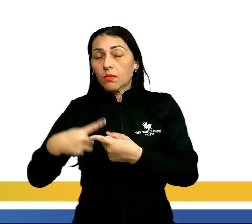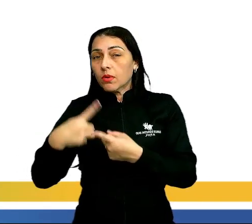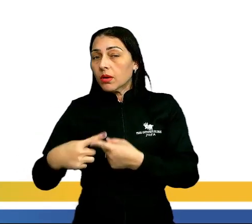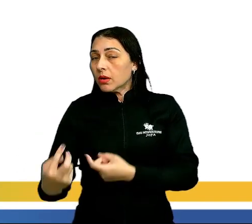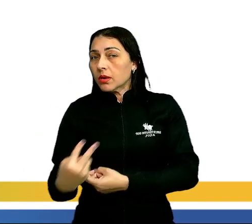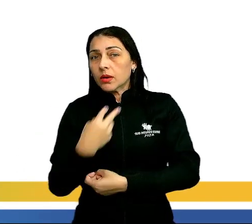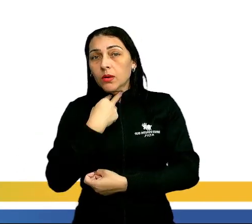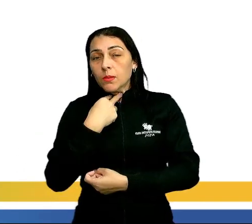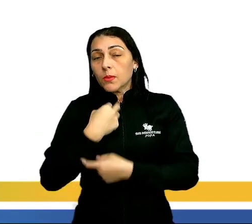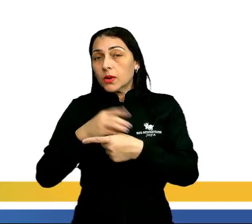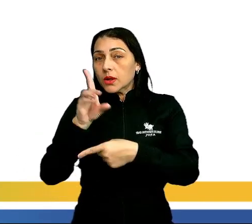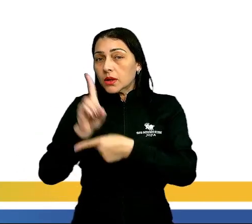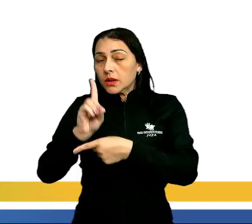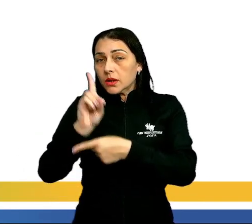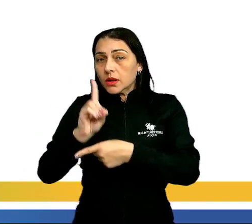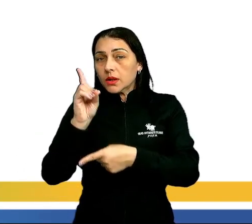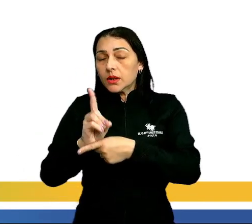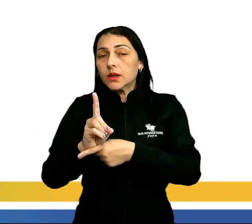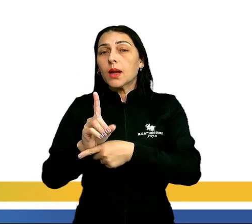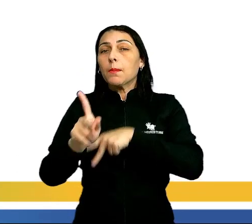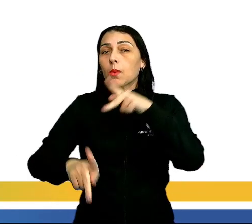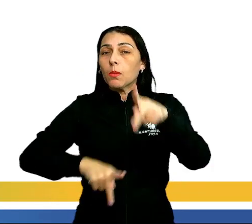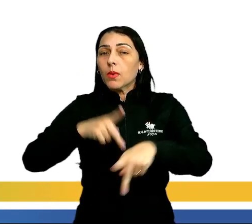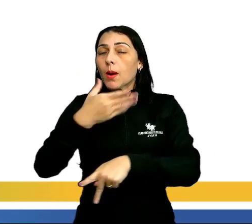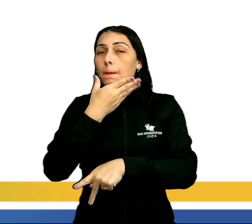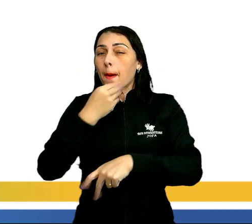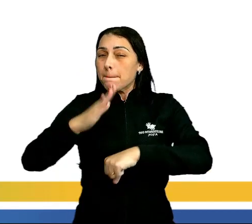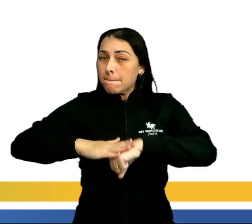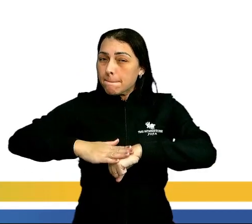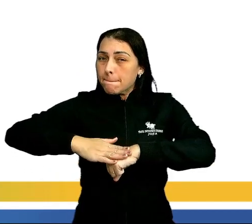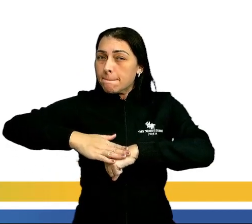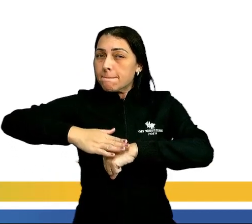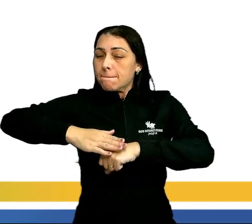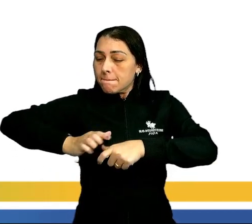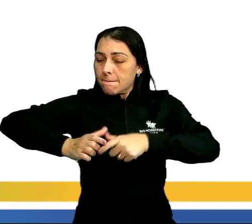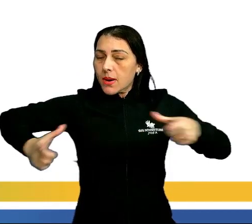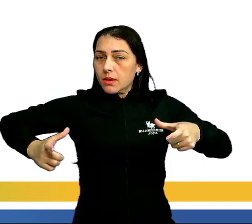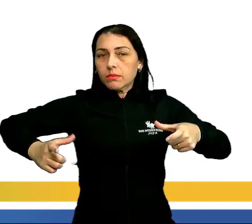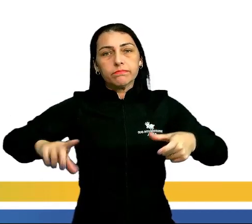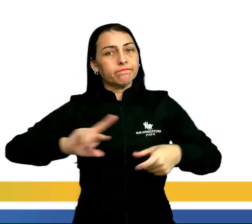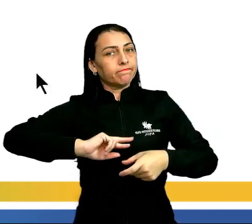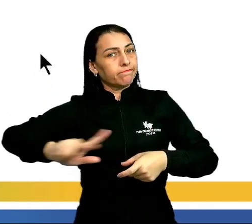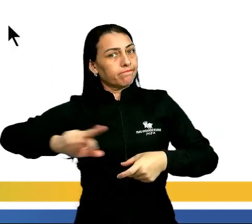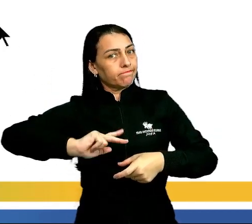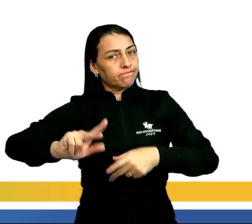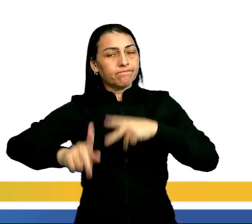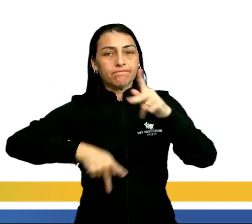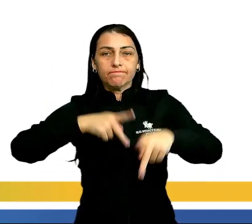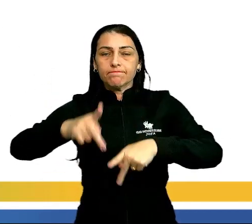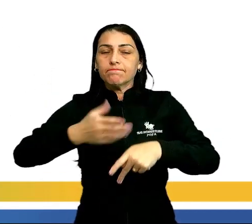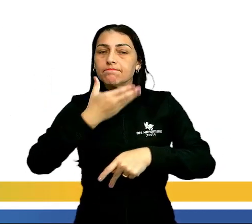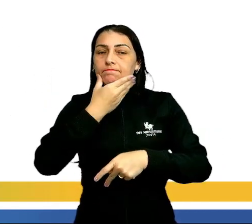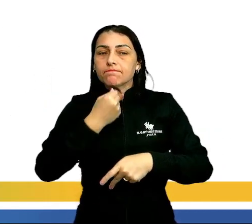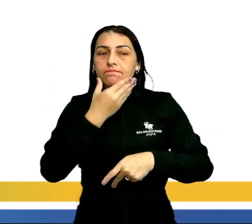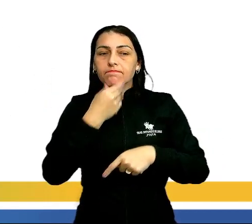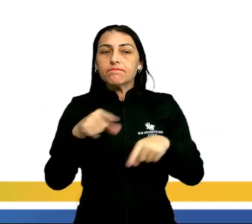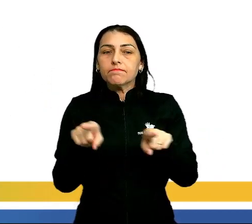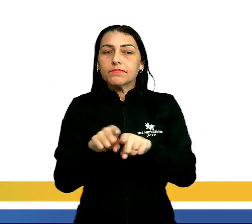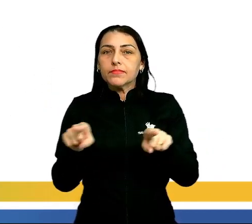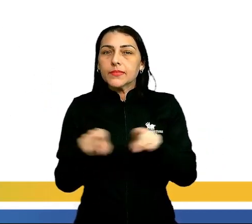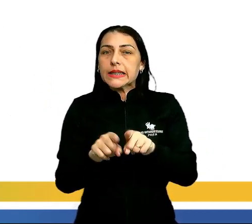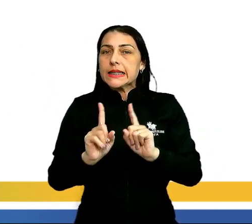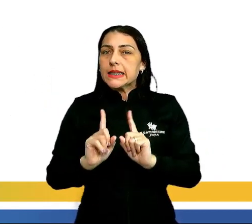não pode ser a letra D? Predomínio da população masculina. Também não é o que a gente observa. A população masculina aqui,